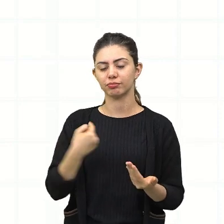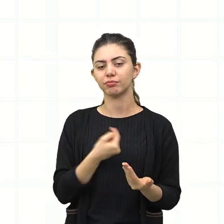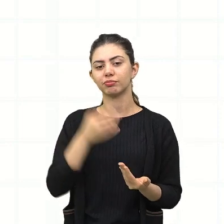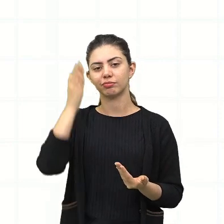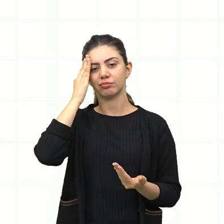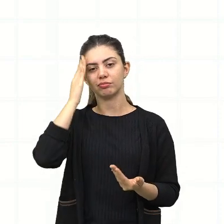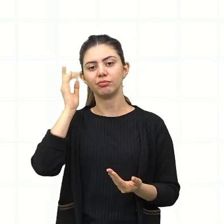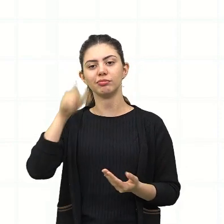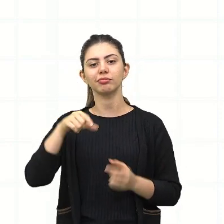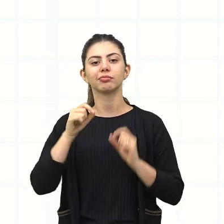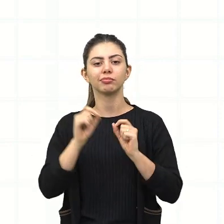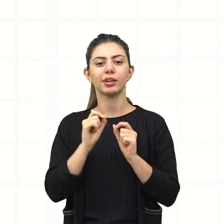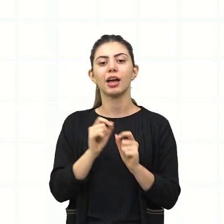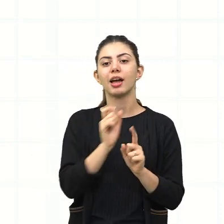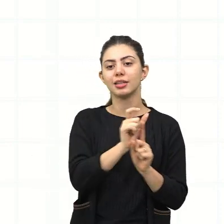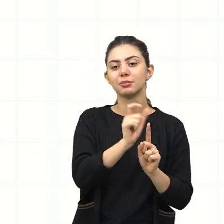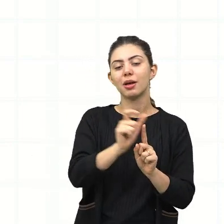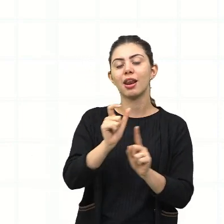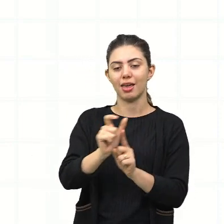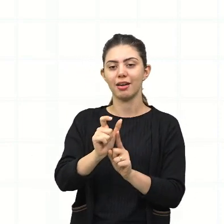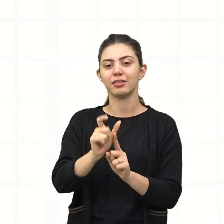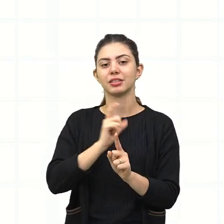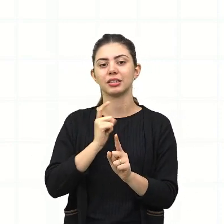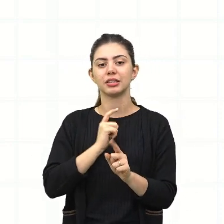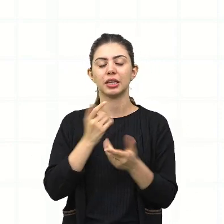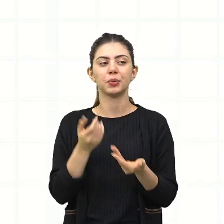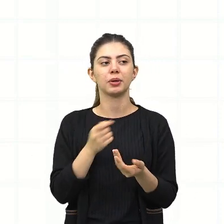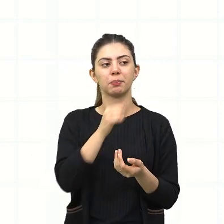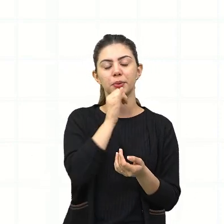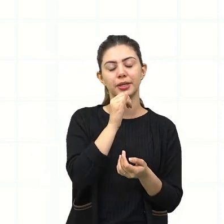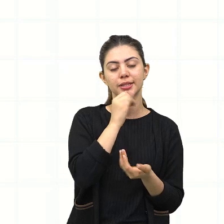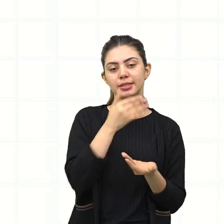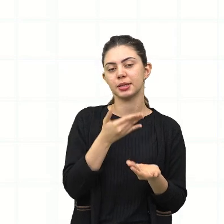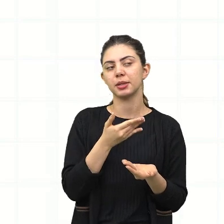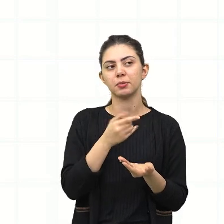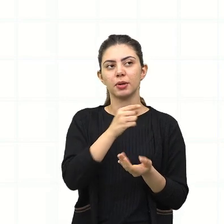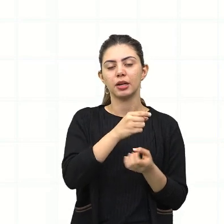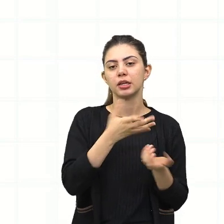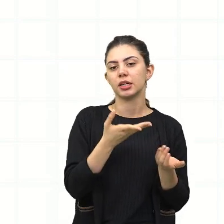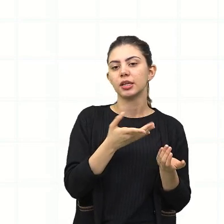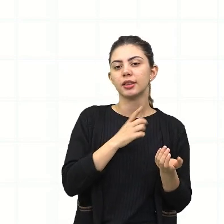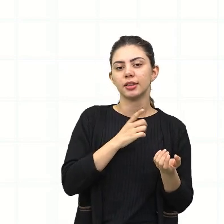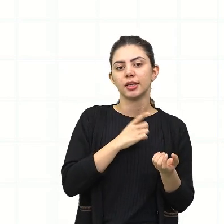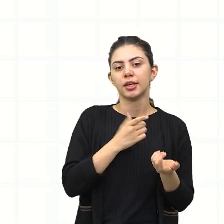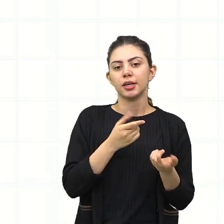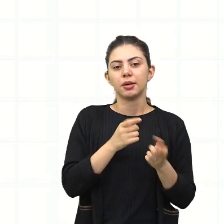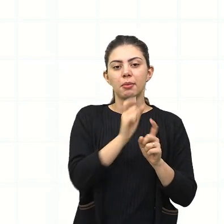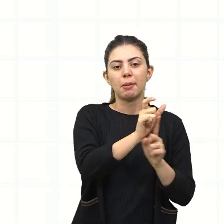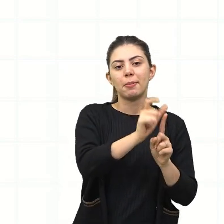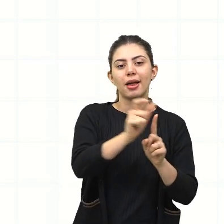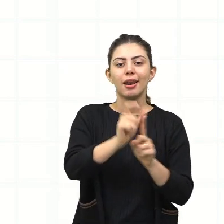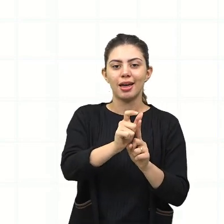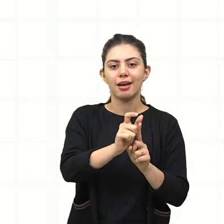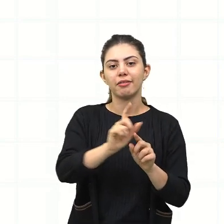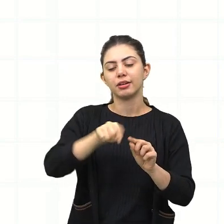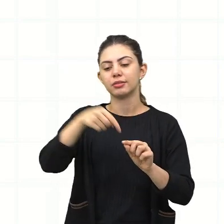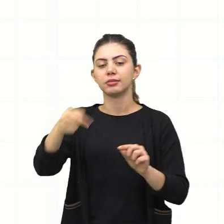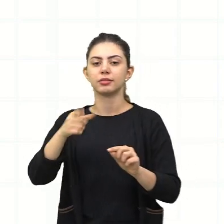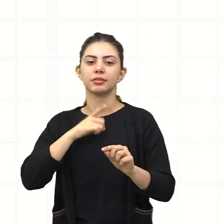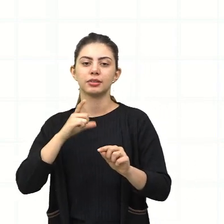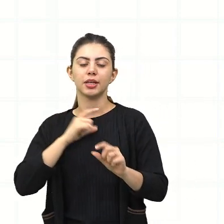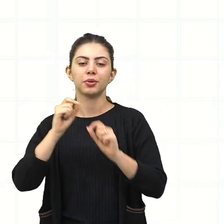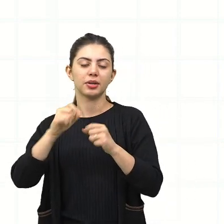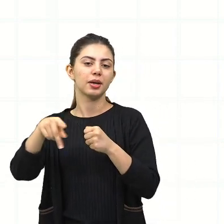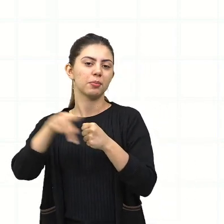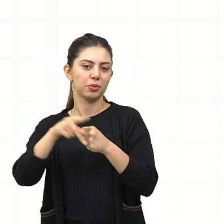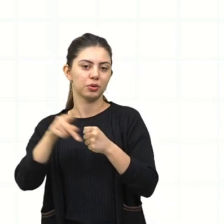pronomes são aquelas palavras que substituem nomes, geralmente num contexto de um texto elaborado. Para evitar